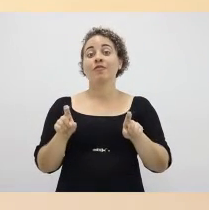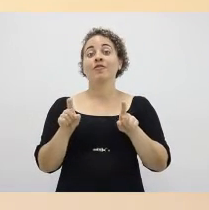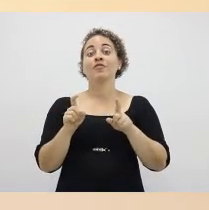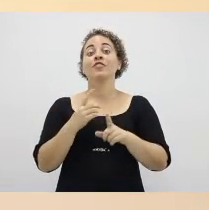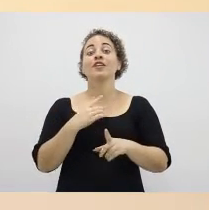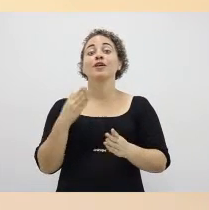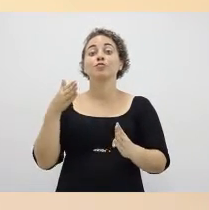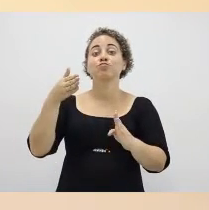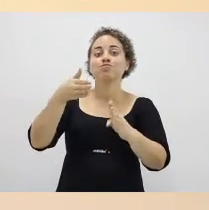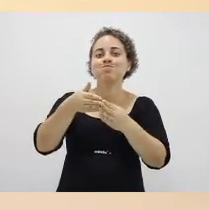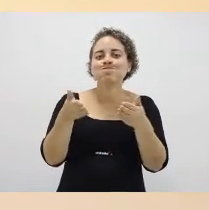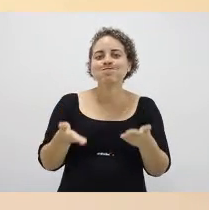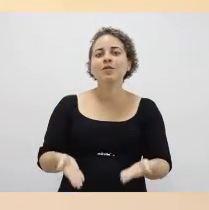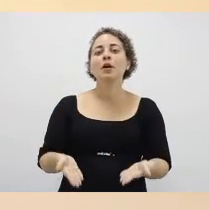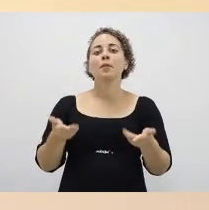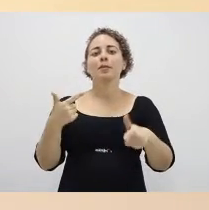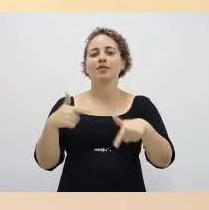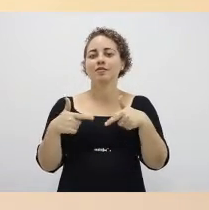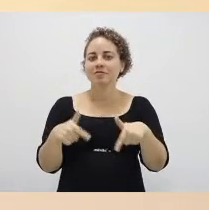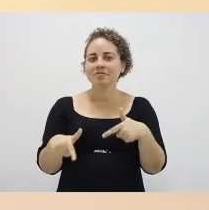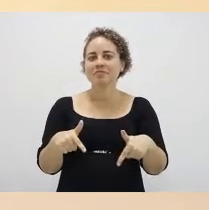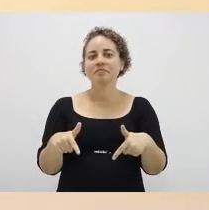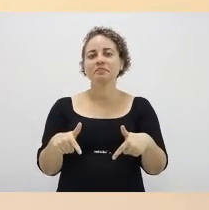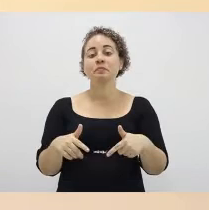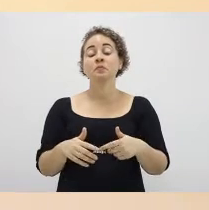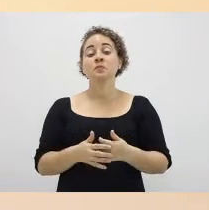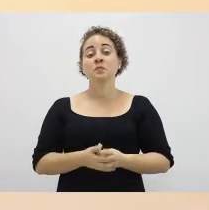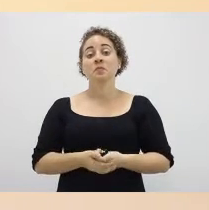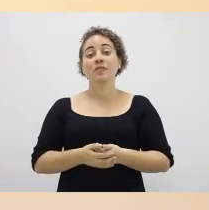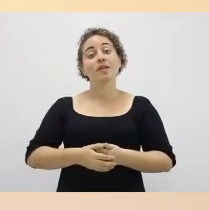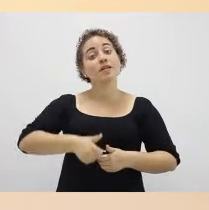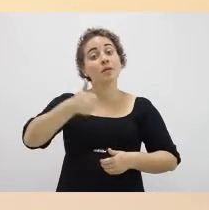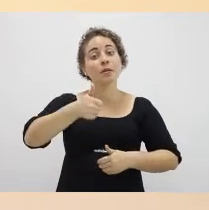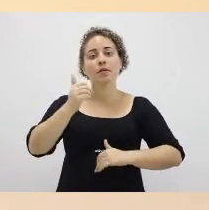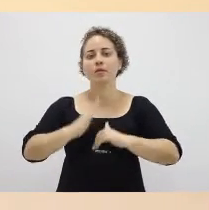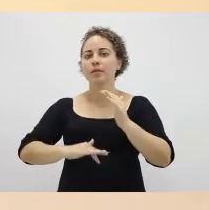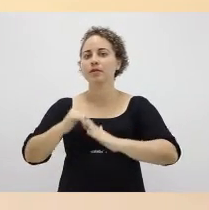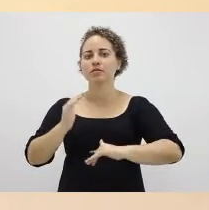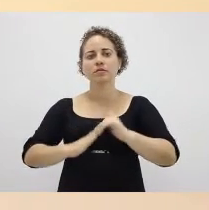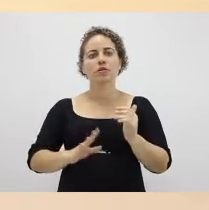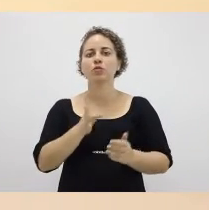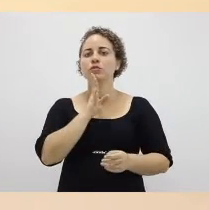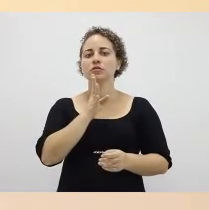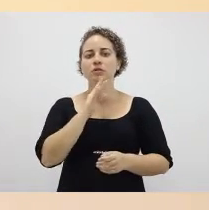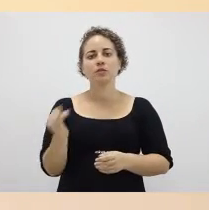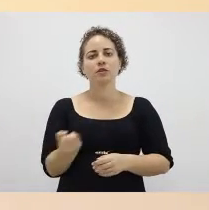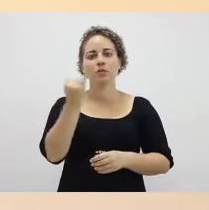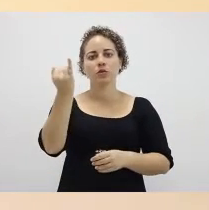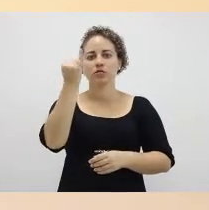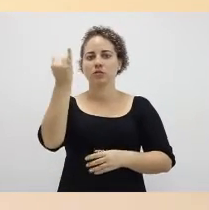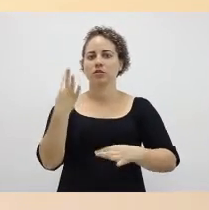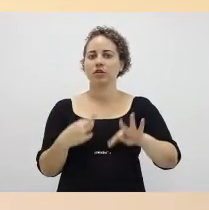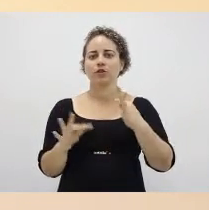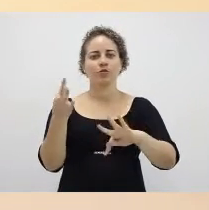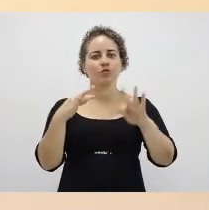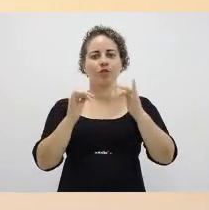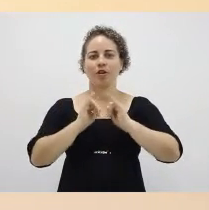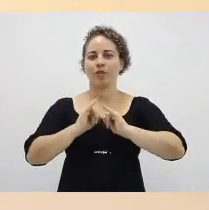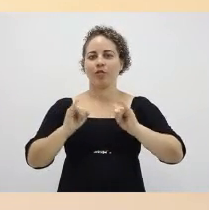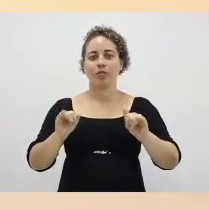para atividades específicas. Na competência 1, vimos a importância da tecnologia de